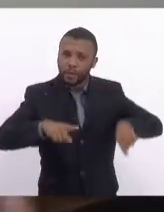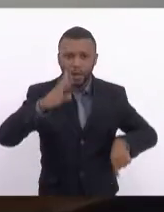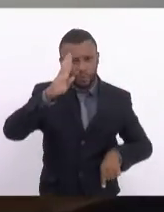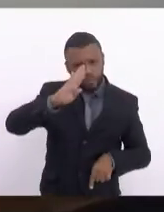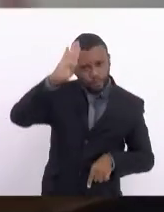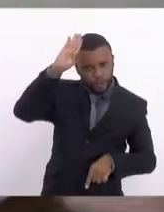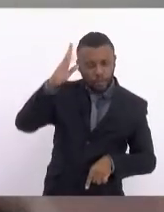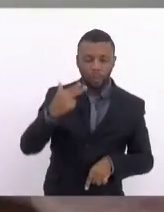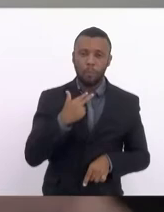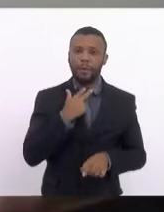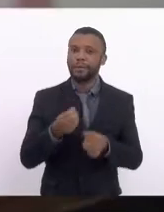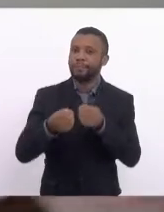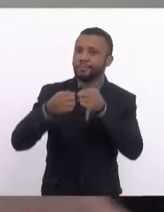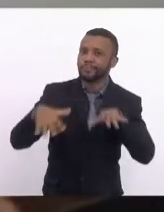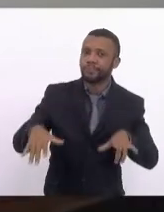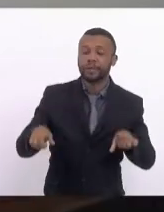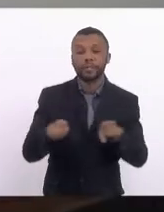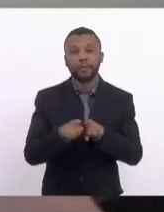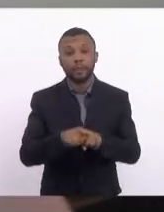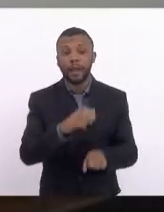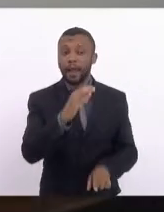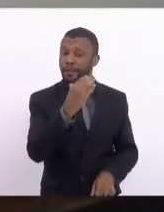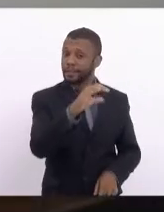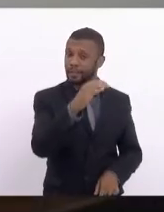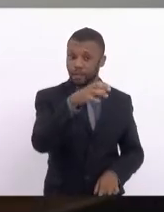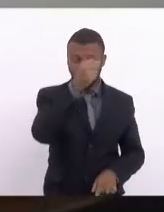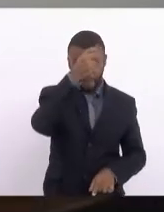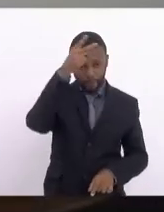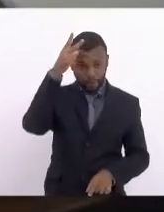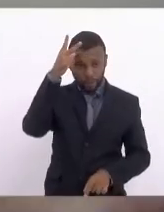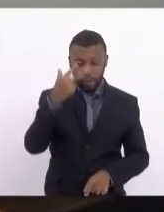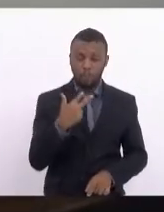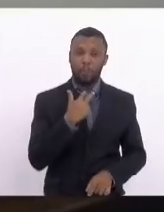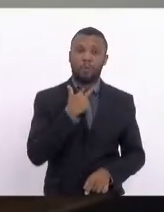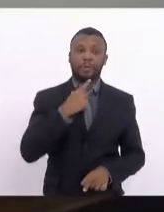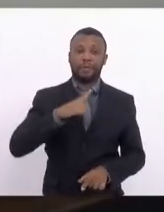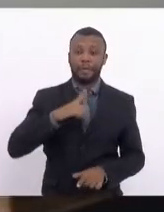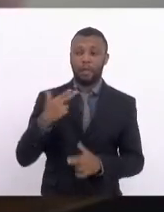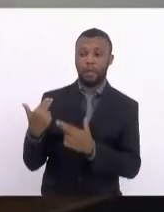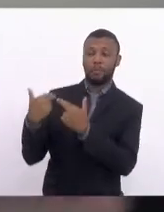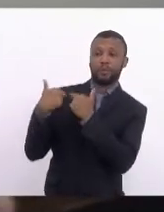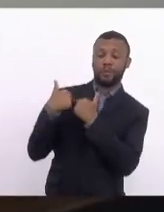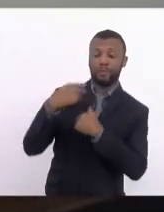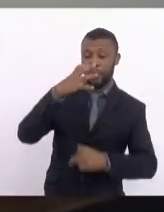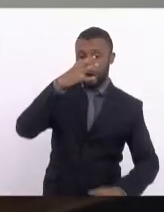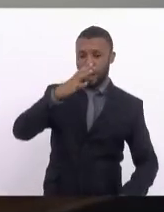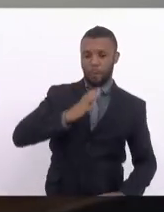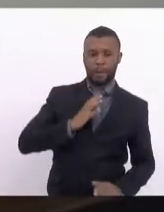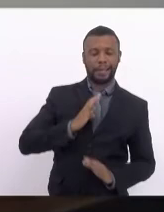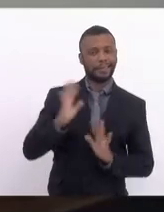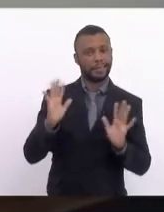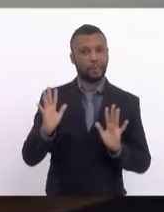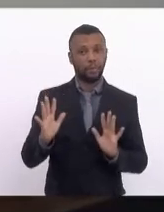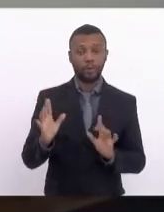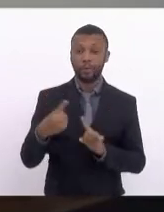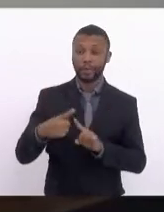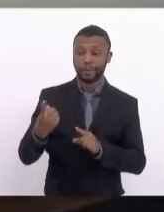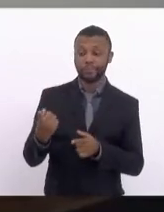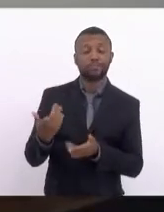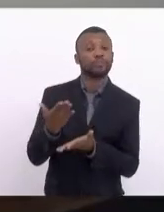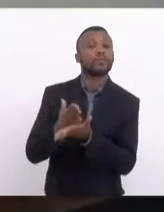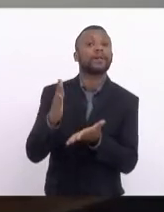também não pode ser tida como responsável por um atraso que não é de sua responsabilidade. Por último, eu quero aqui